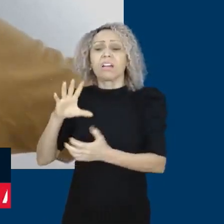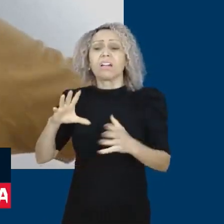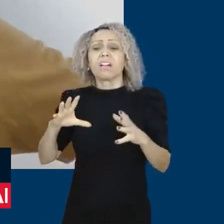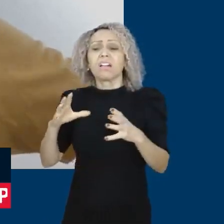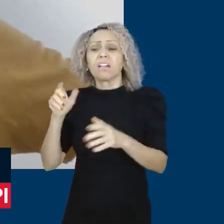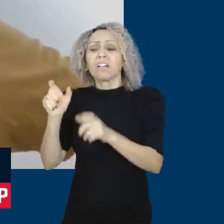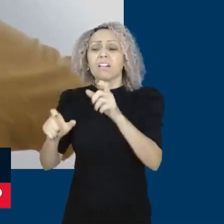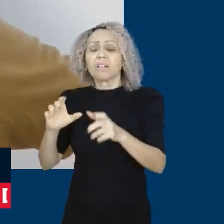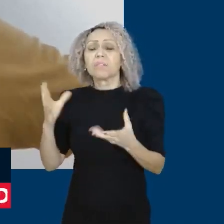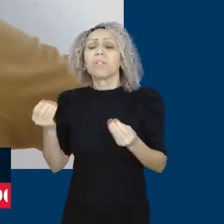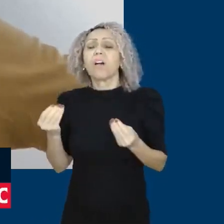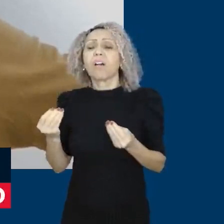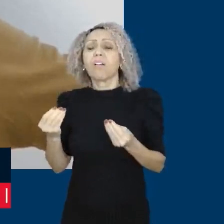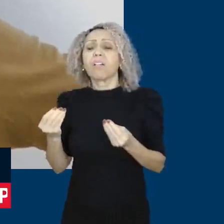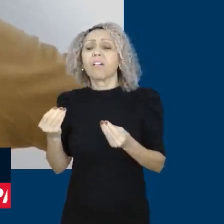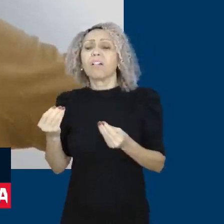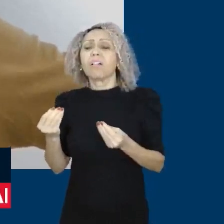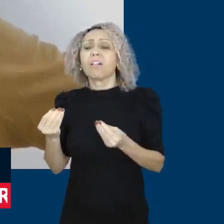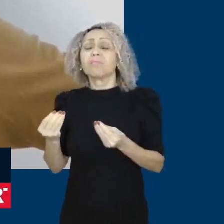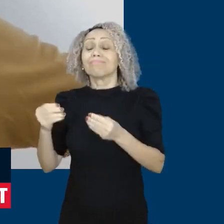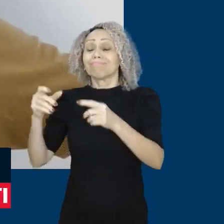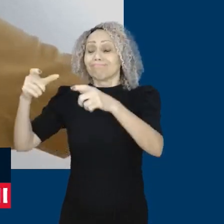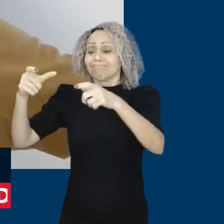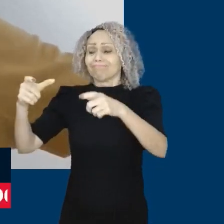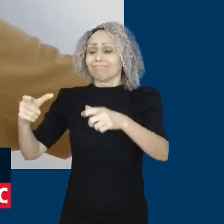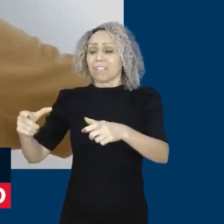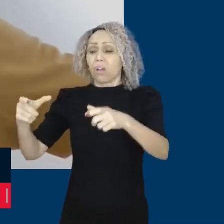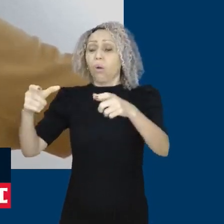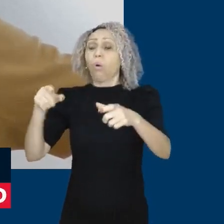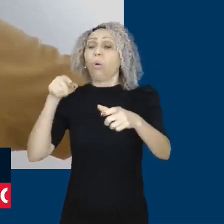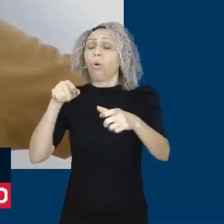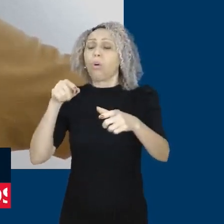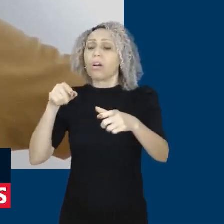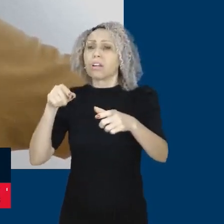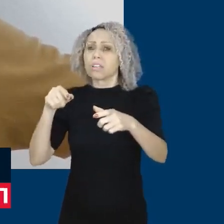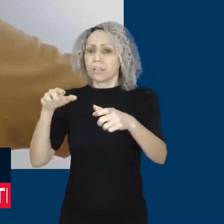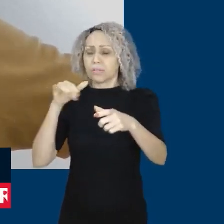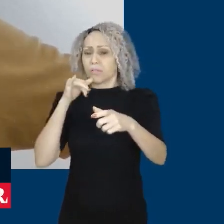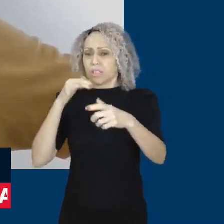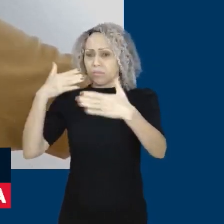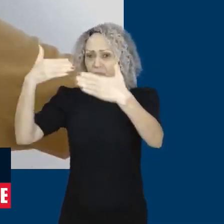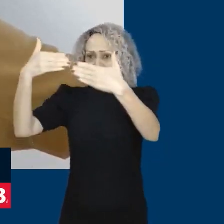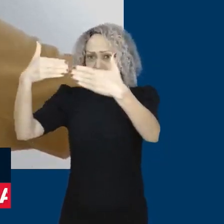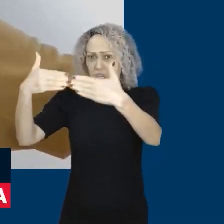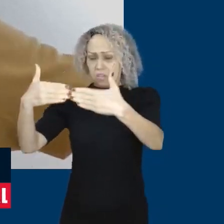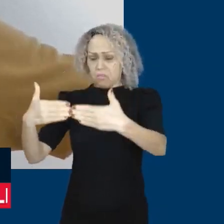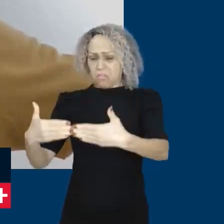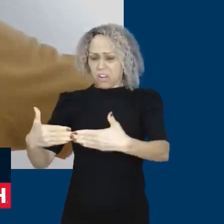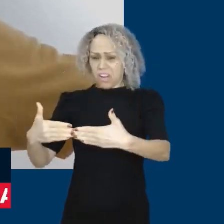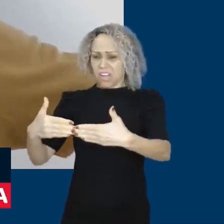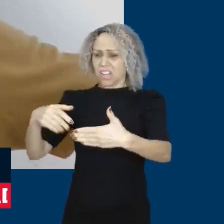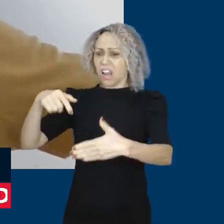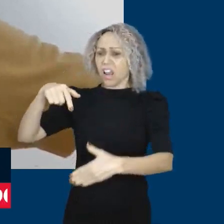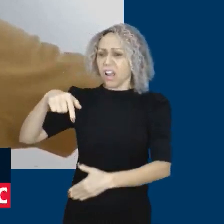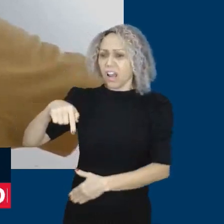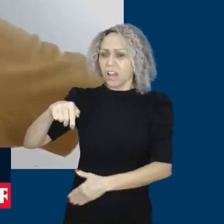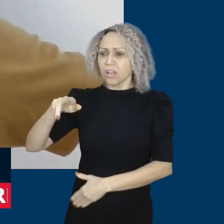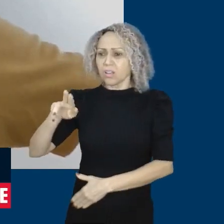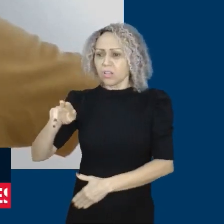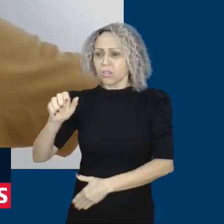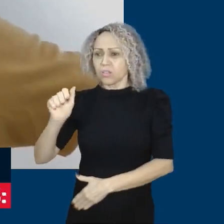do Exército como uma maneira de estimular um golpe militar no Brasil. Então, quem quer dar um